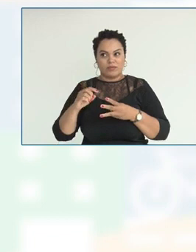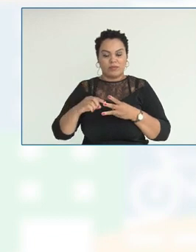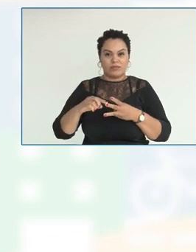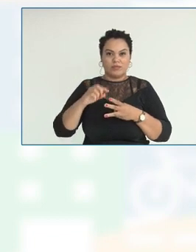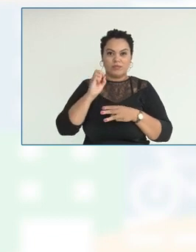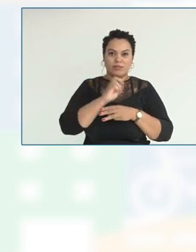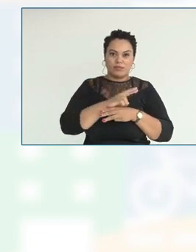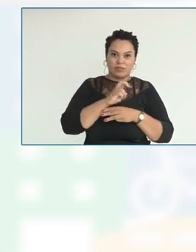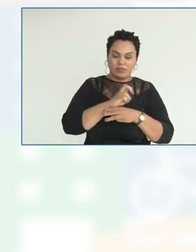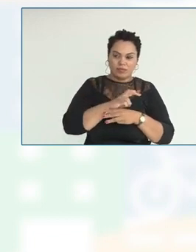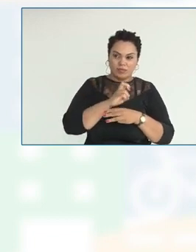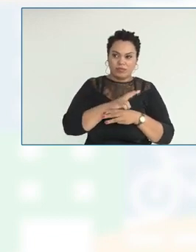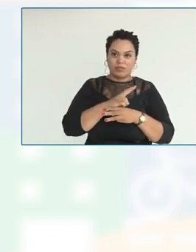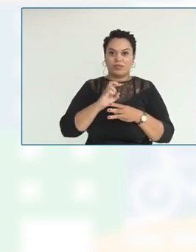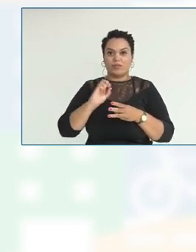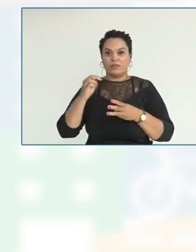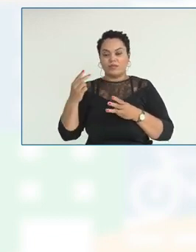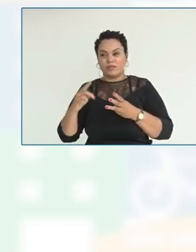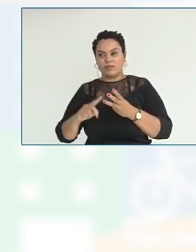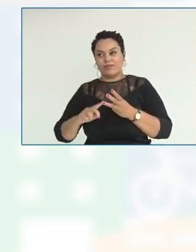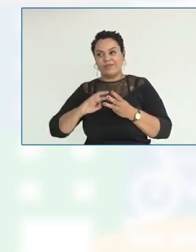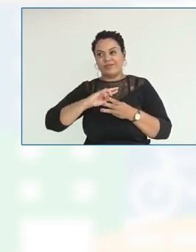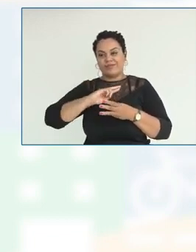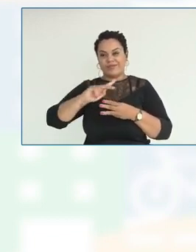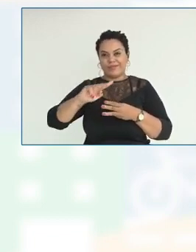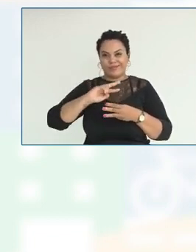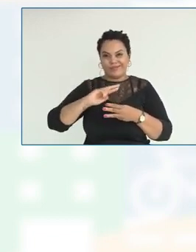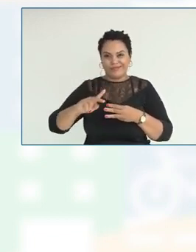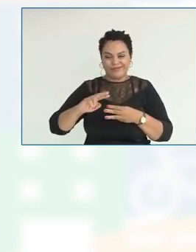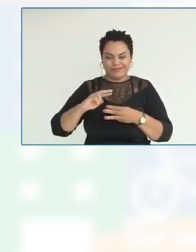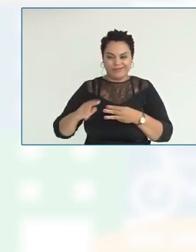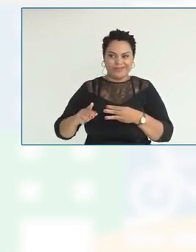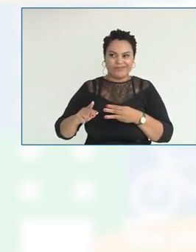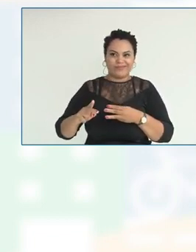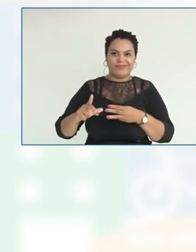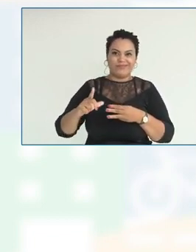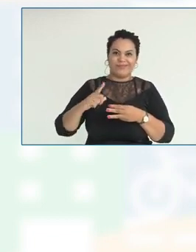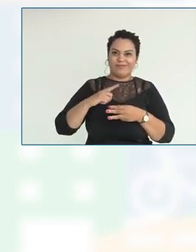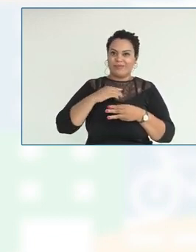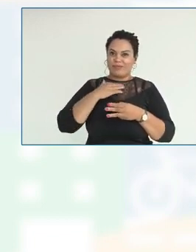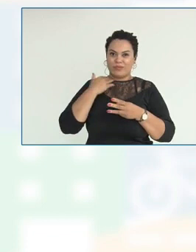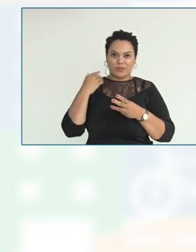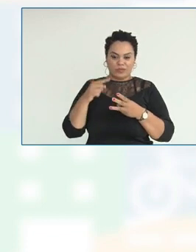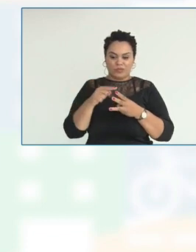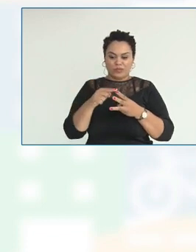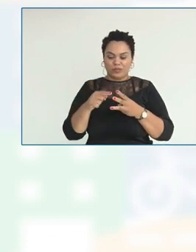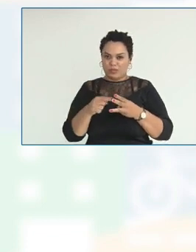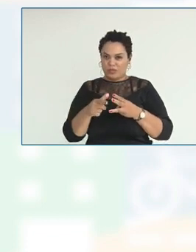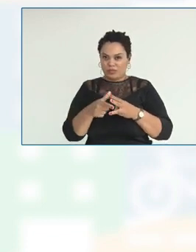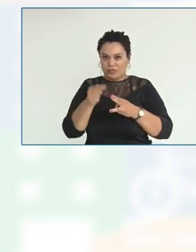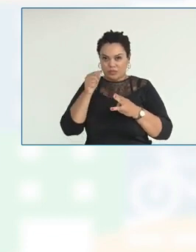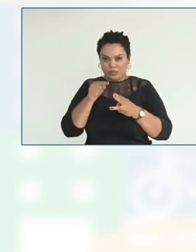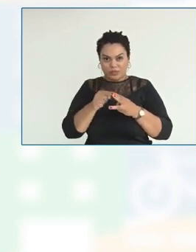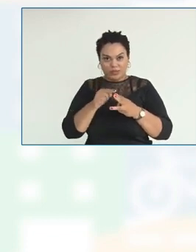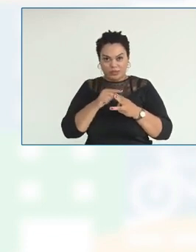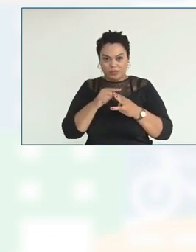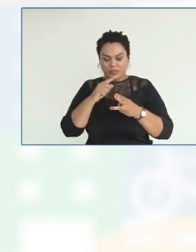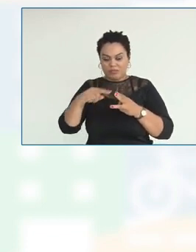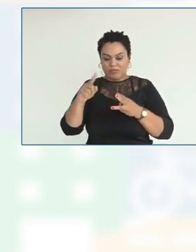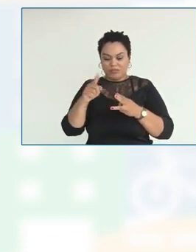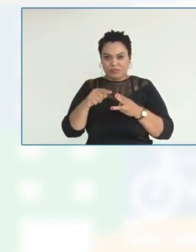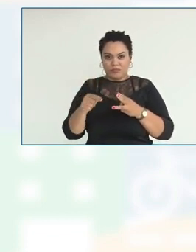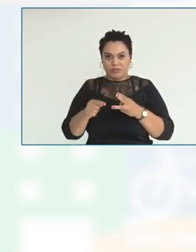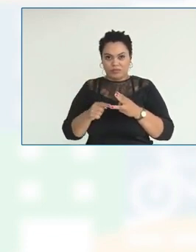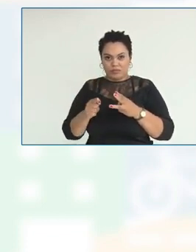atípicos. São casos que, embora não se enquadrem nem no óbito e nem no chumbinho, são passíveis de uma